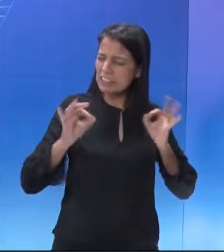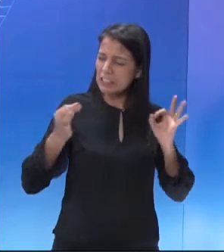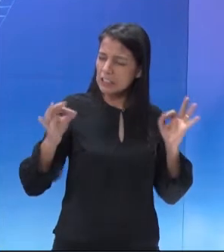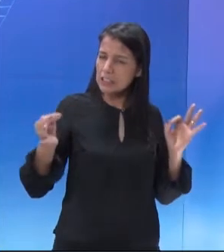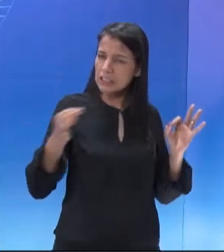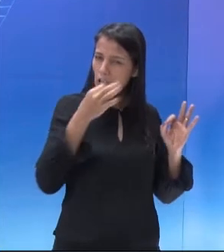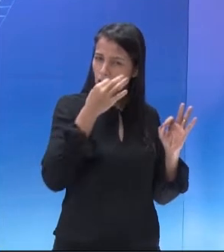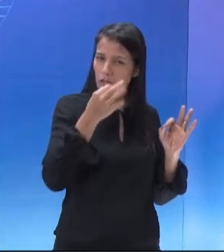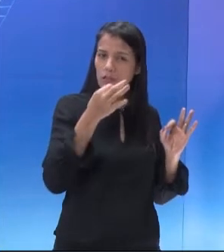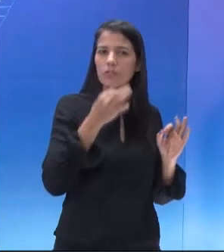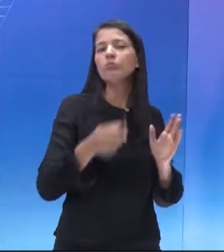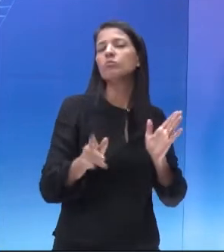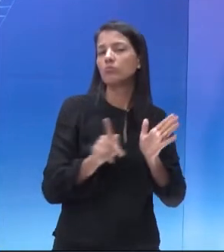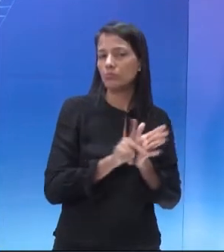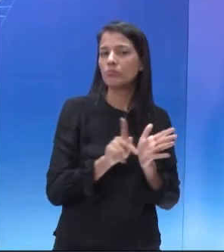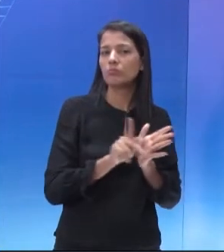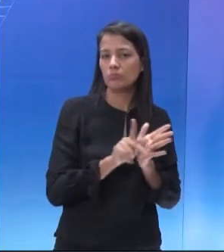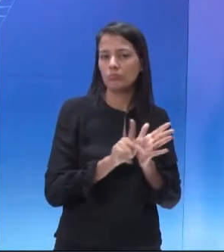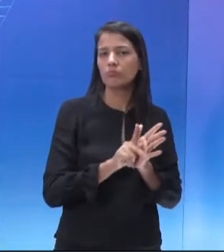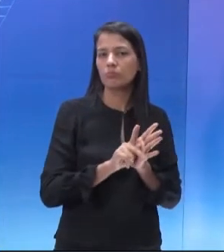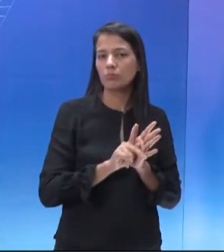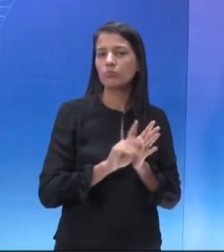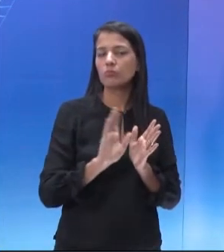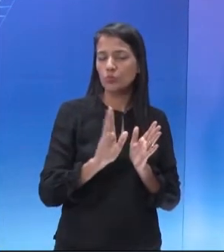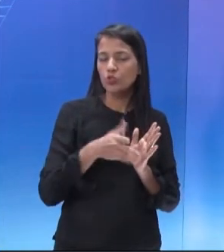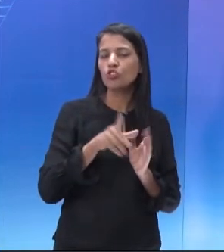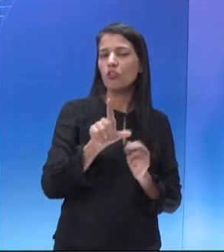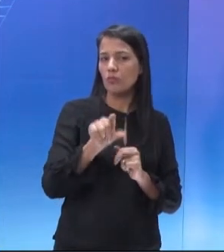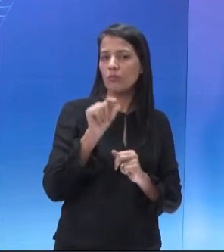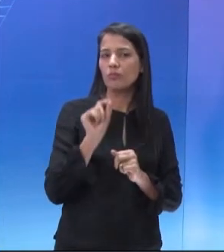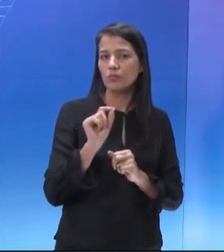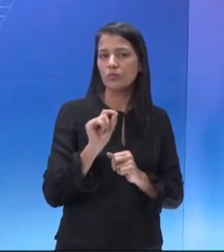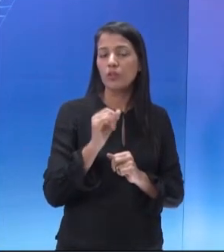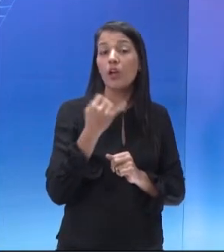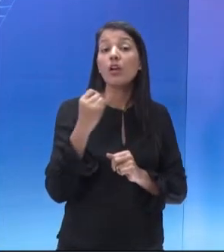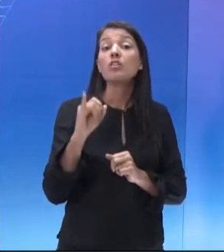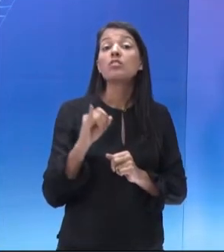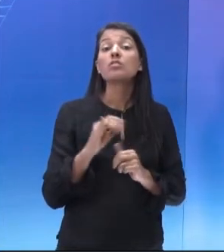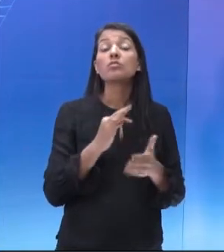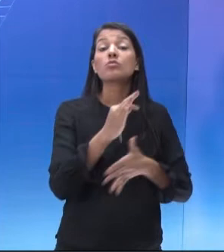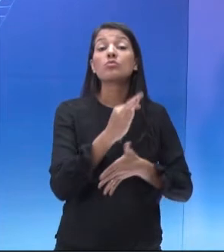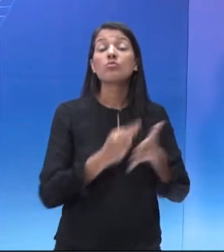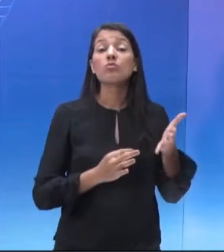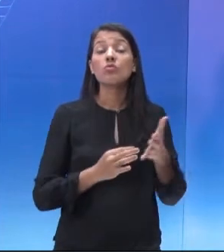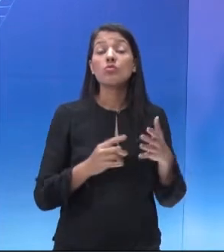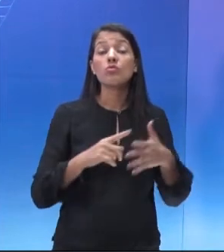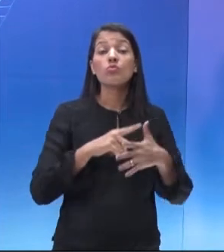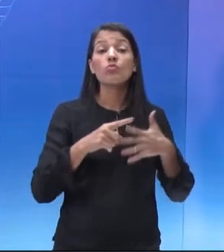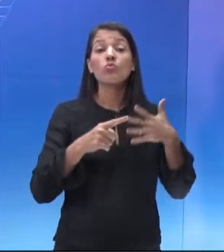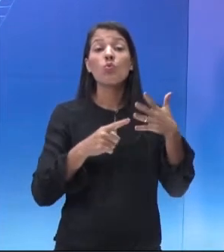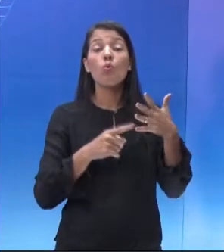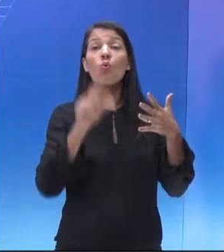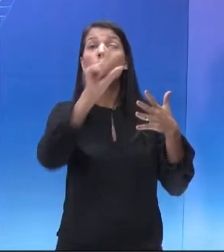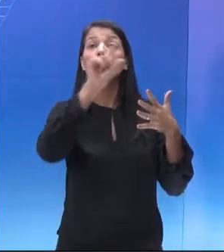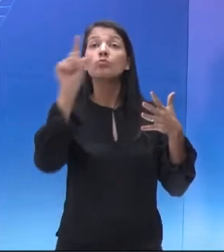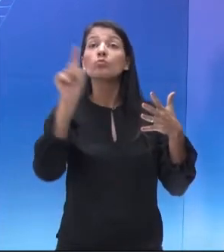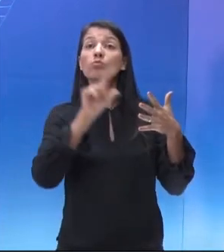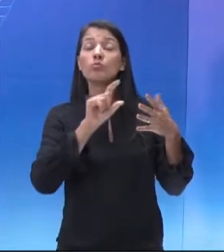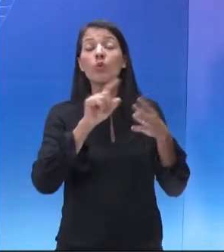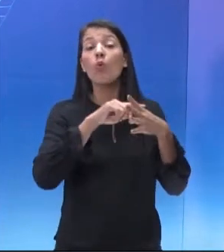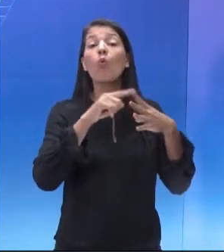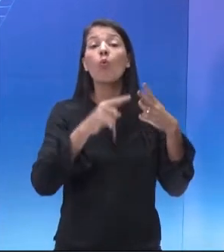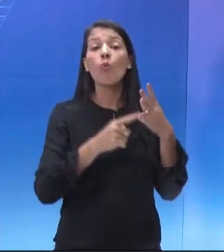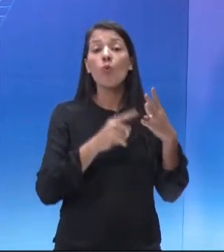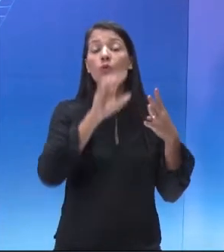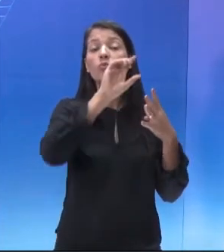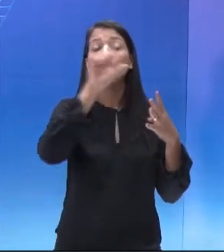desses argumentos que a gente já escolheu. Se o seu texto for para 4 parágrafos, ele precisa ter 1 de